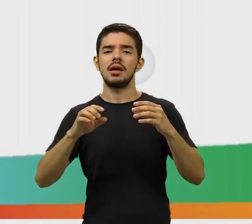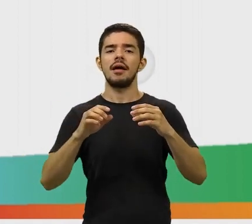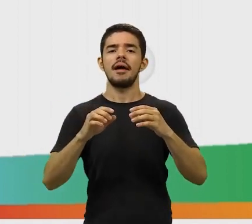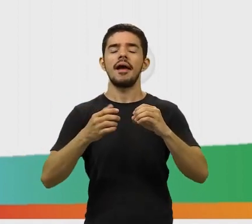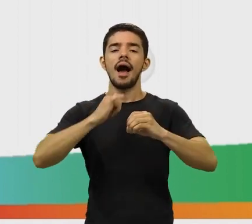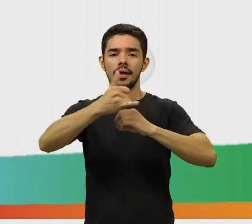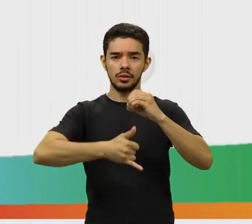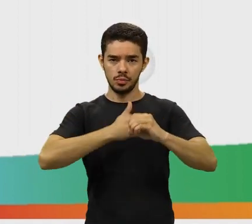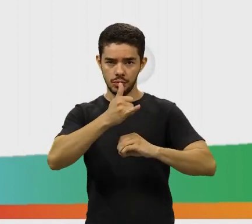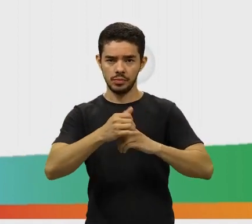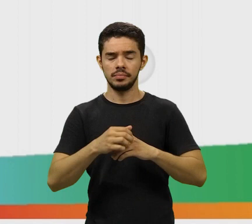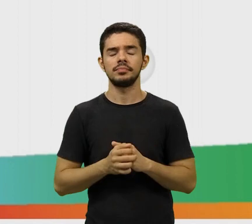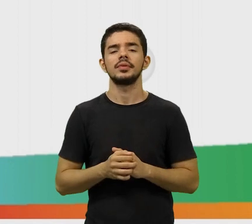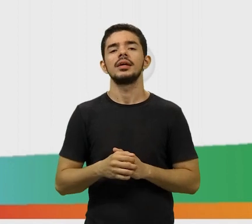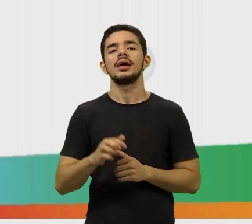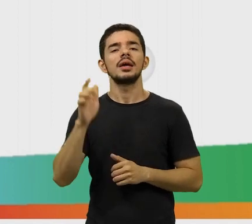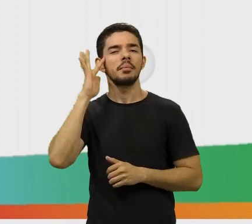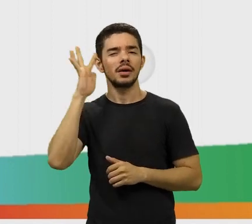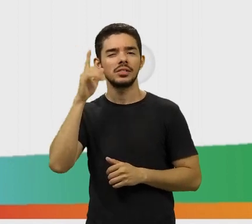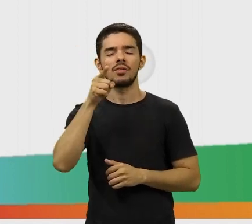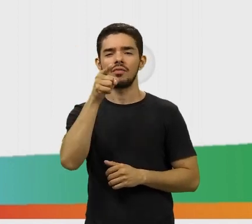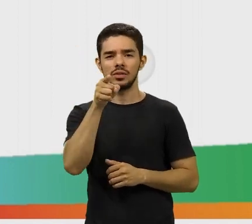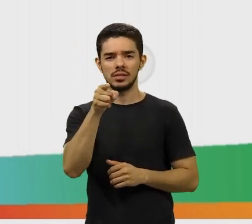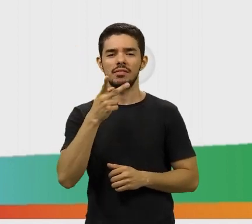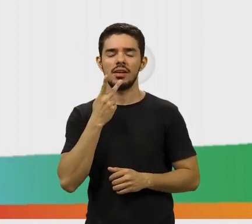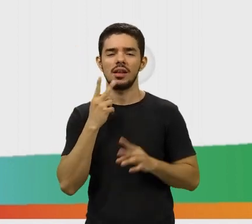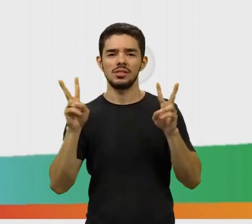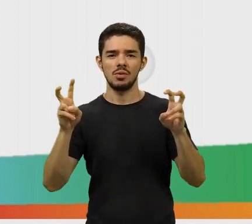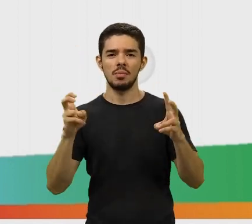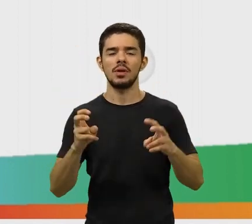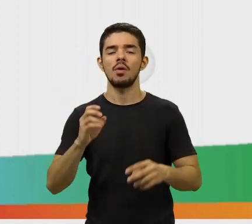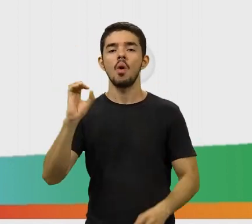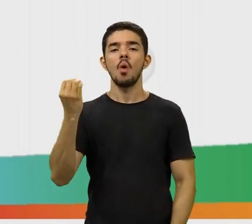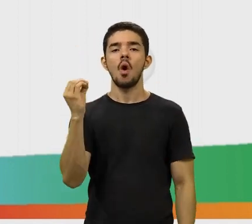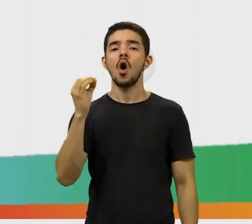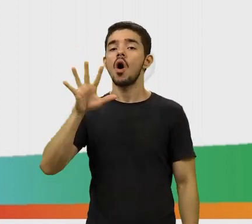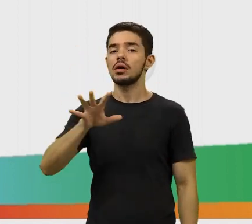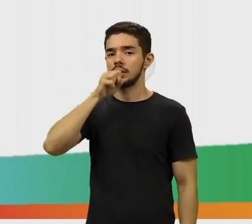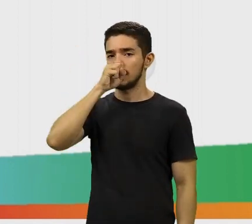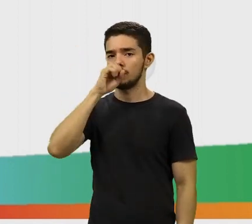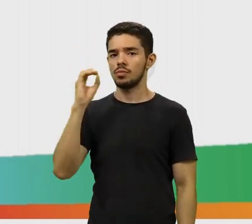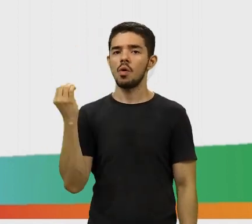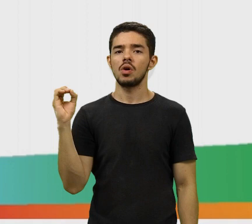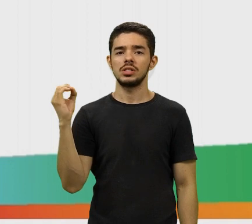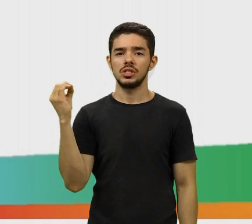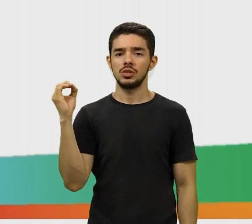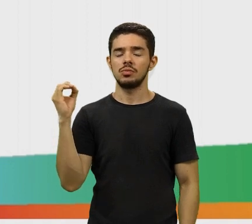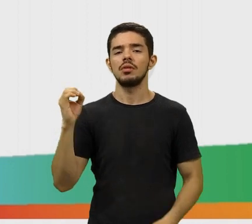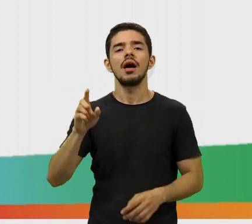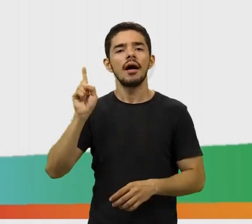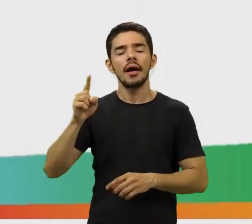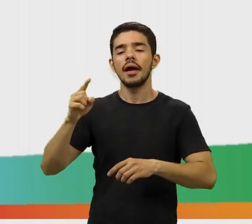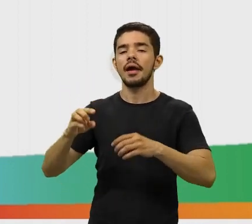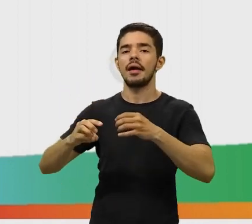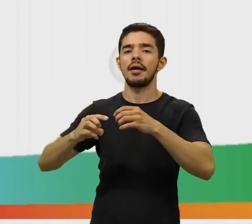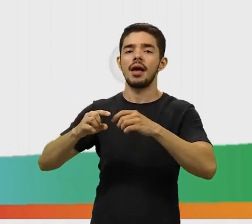Ou seja, imagine que você vai falar sobre o oxigênio. O oxigênio é um elemento